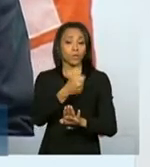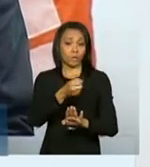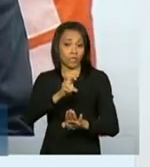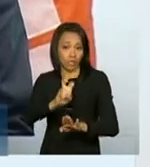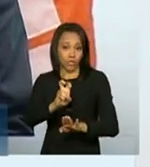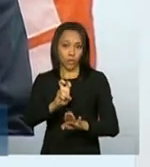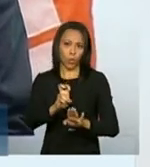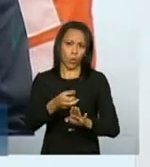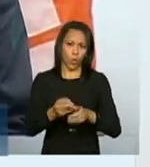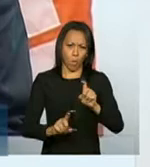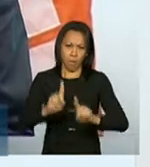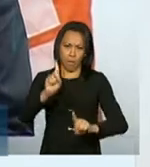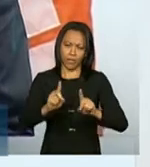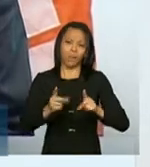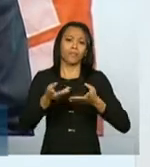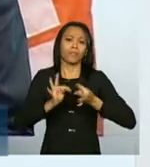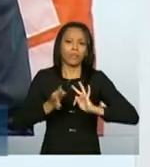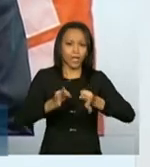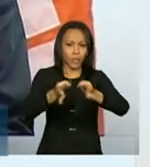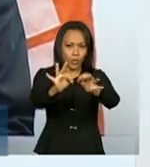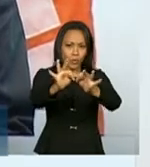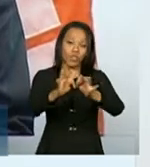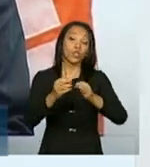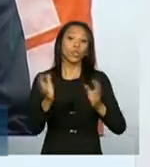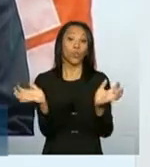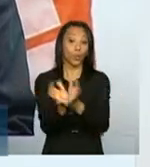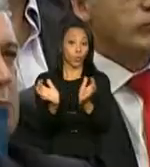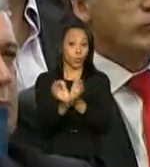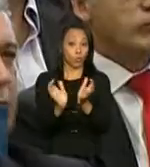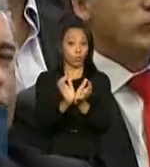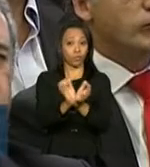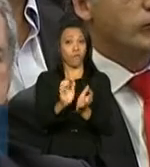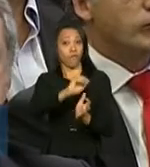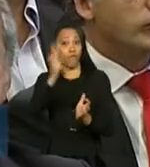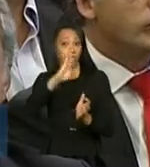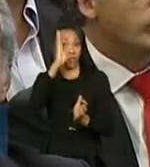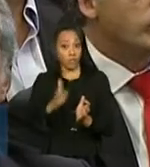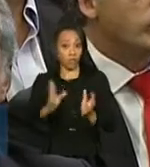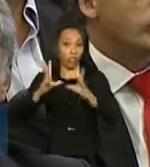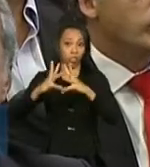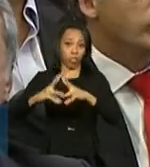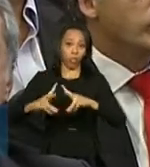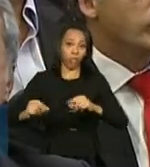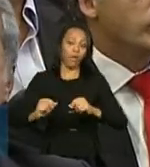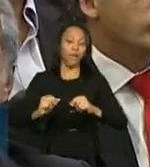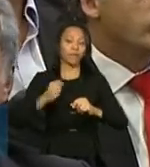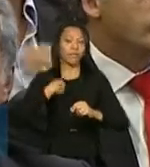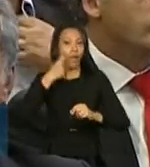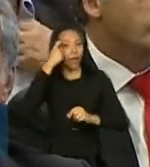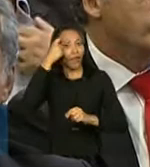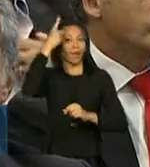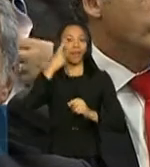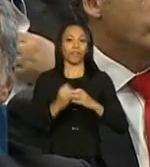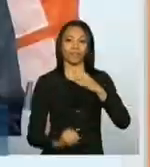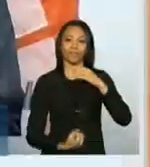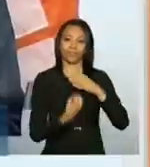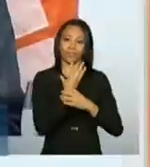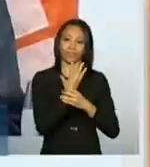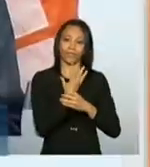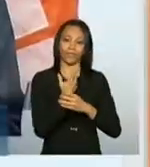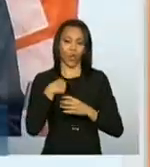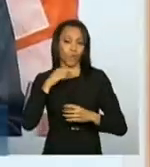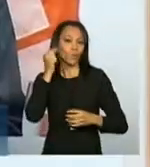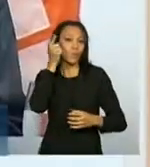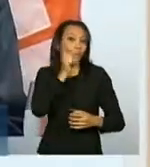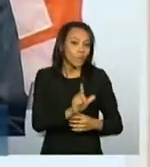a tecnologia e a atividade que um grande grupo multinacional desejava se desfazer, nasceu a ideia. Ganhamos a disputa